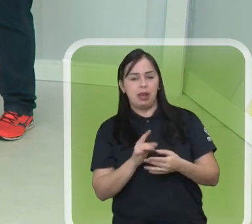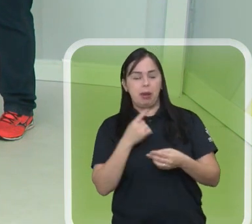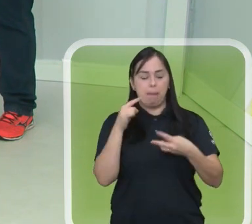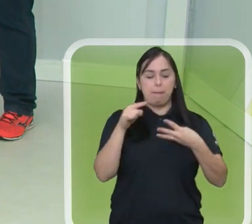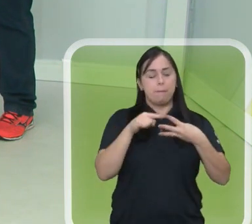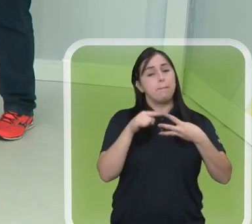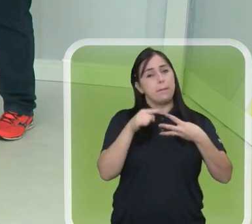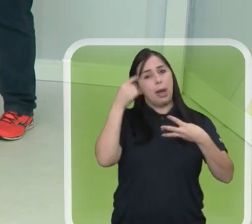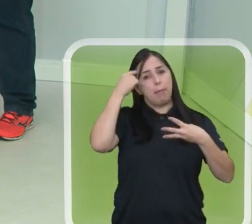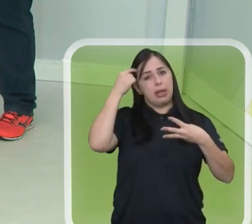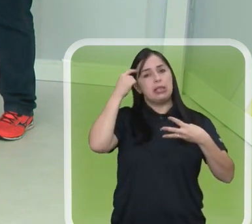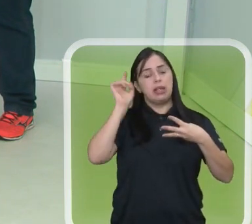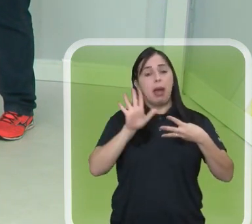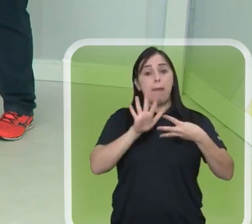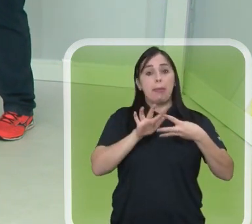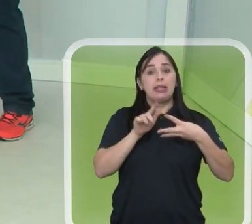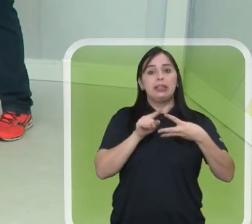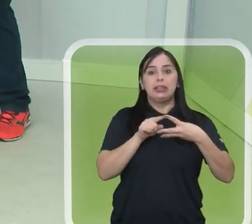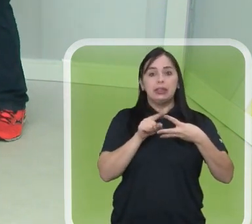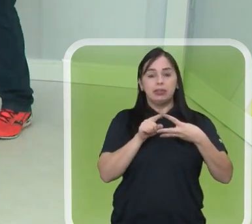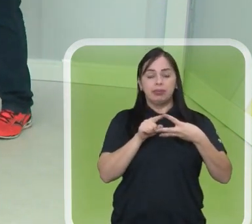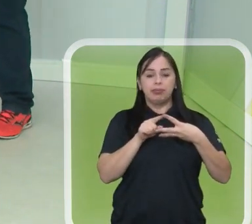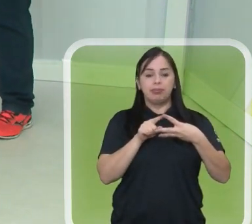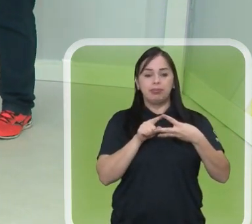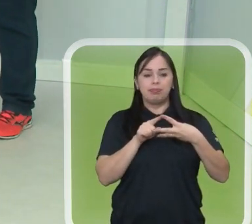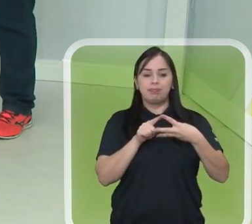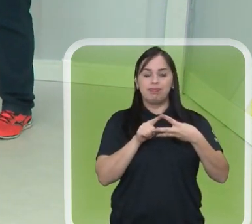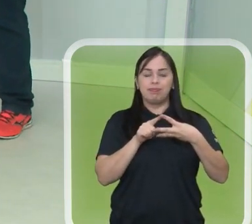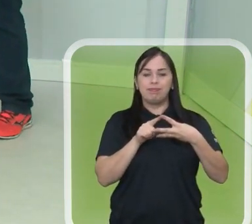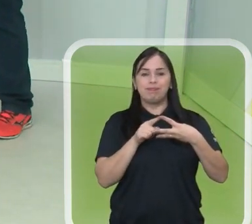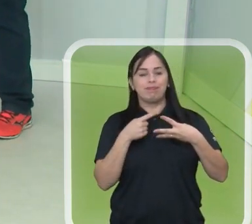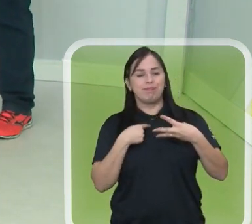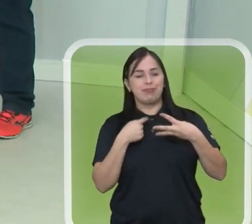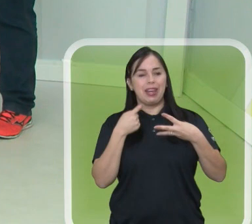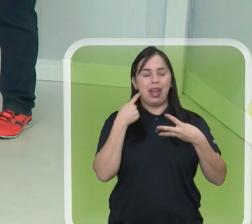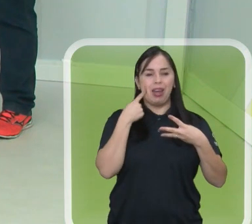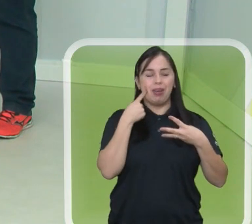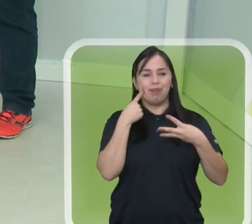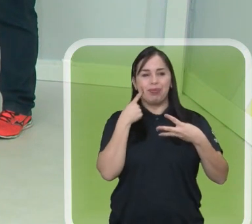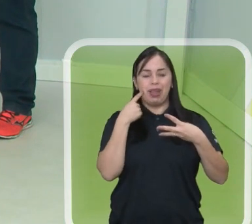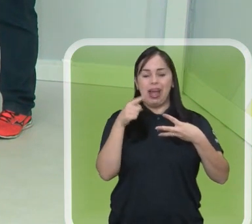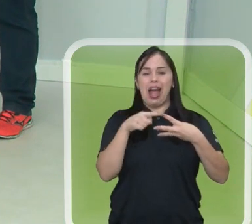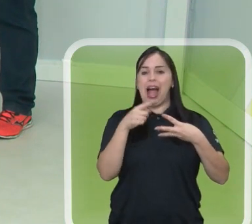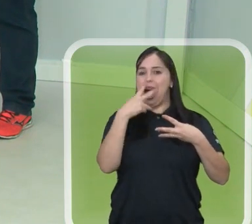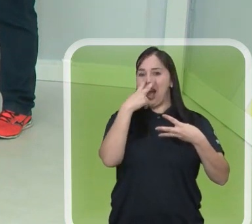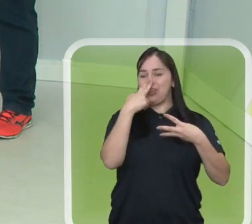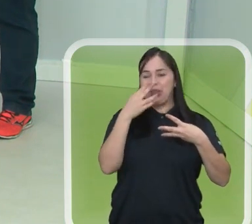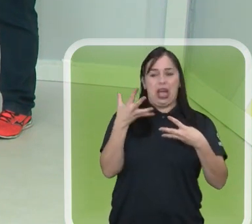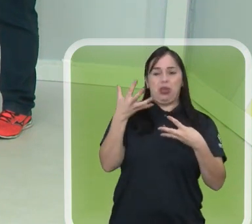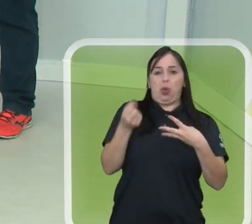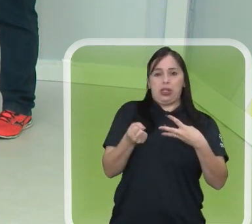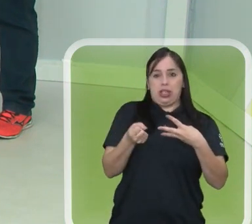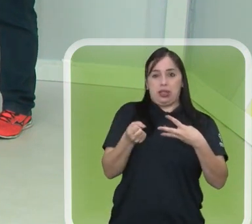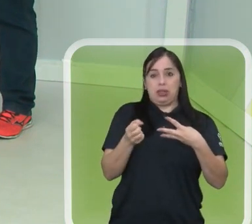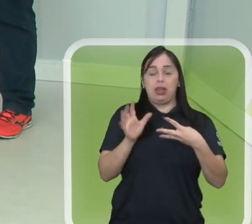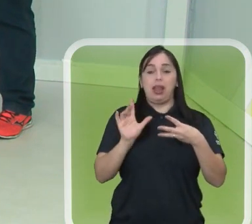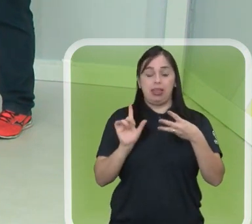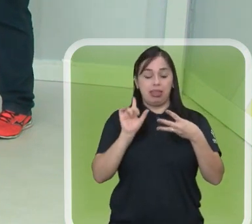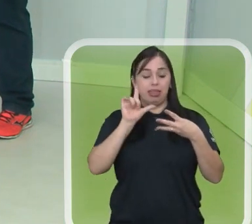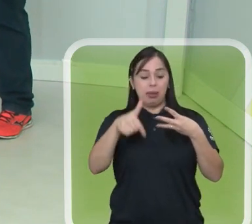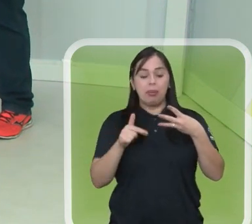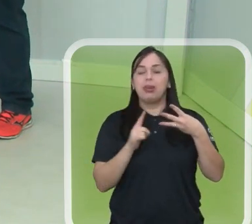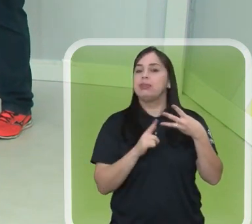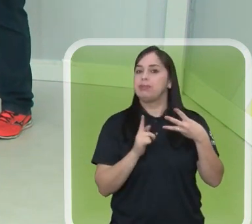só que como ele estava, eu achei que ele não viria, né? Até depois, quando eu acertei com o Edson